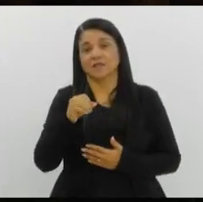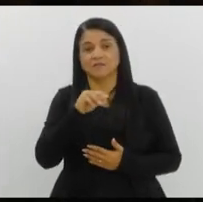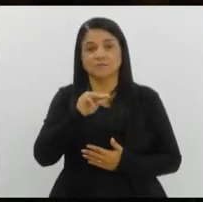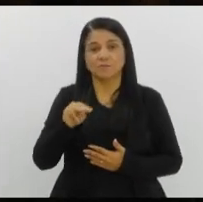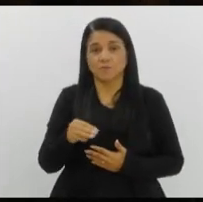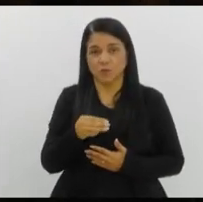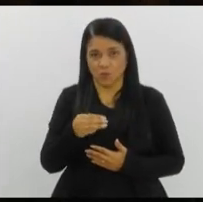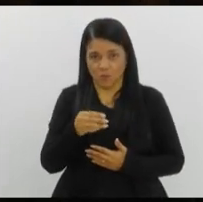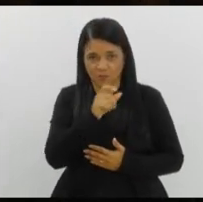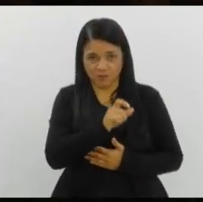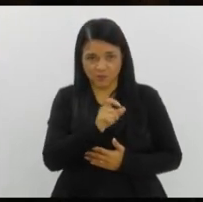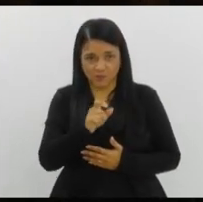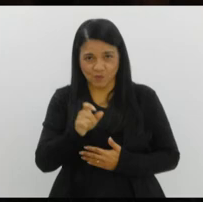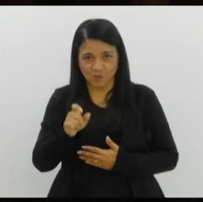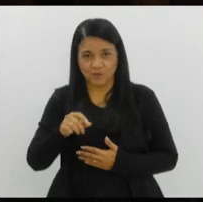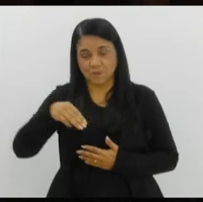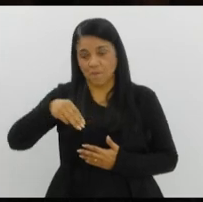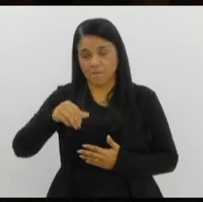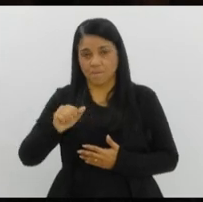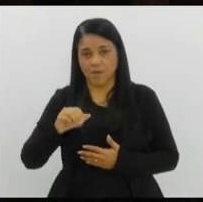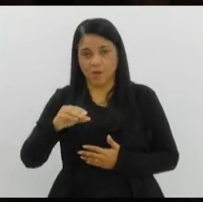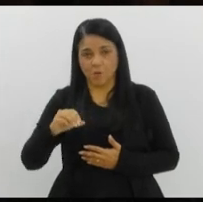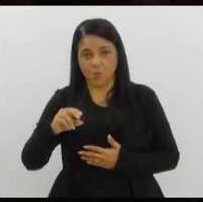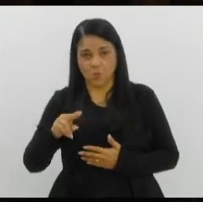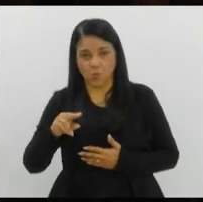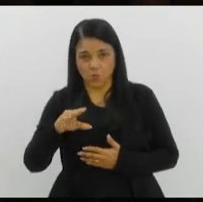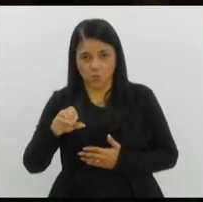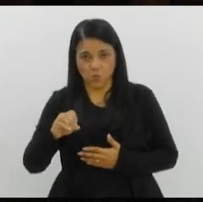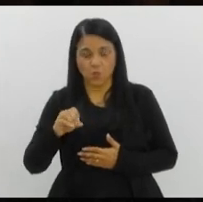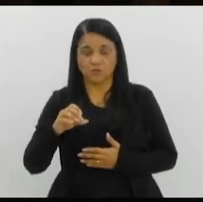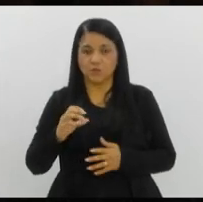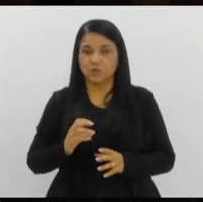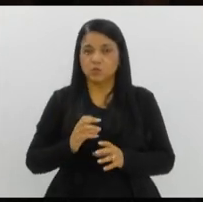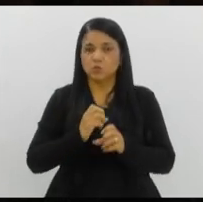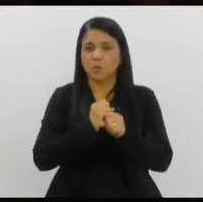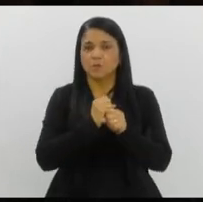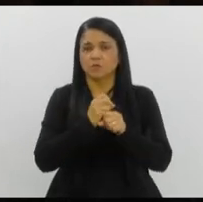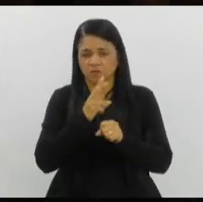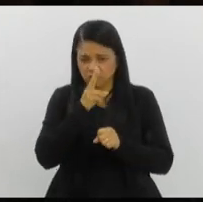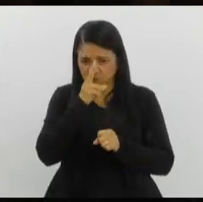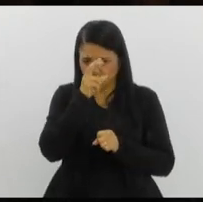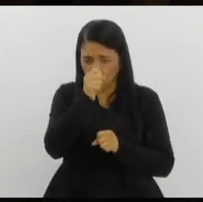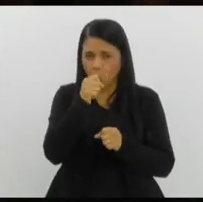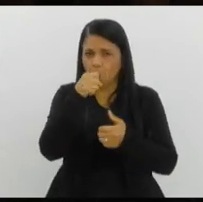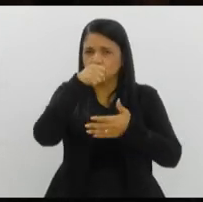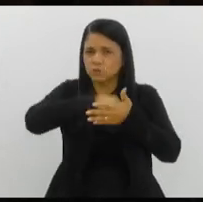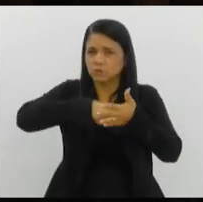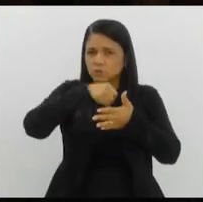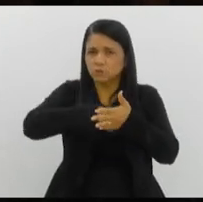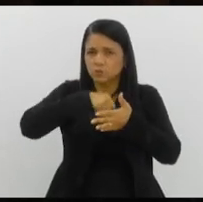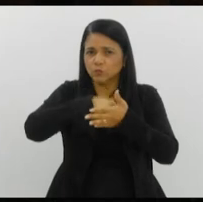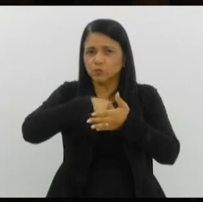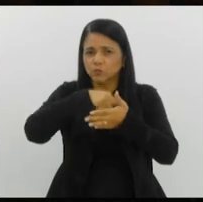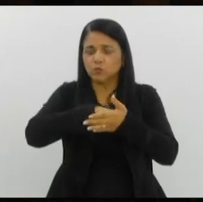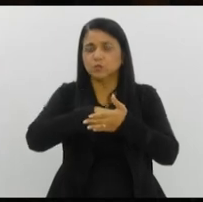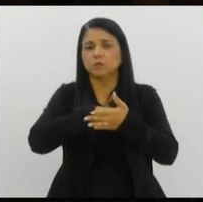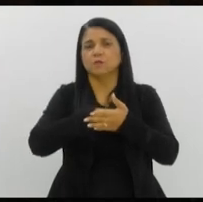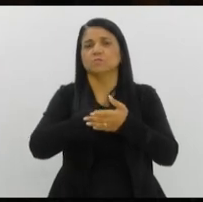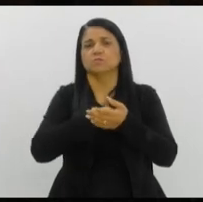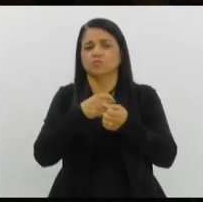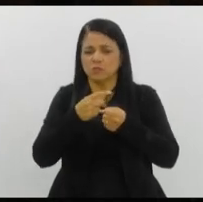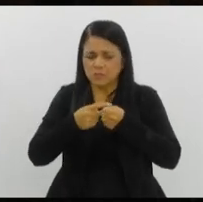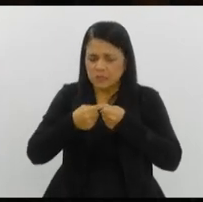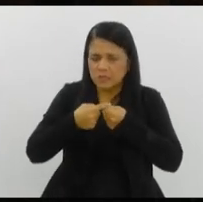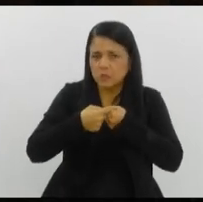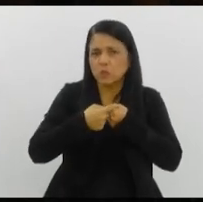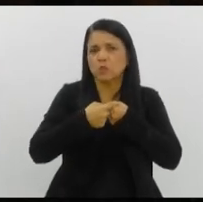de Janeiro, e isso vem somar forças na luta de todos nós dessa casa por um interior melhor, um